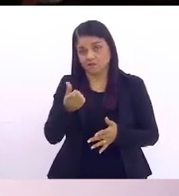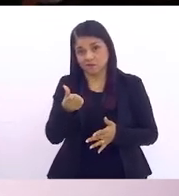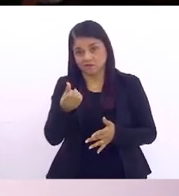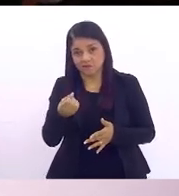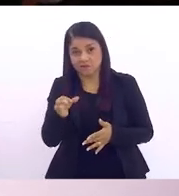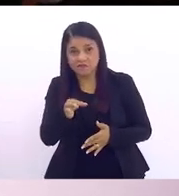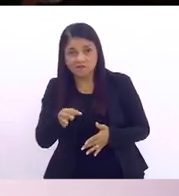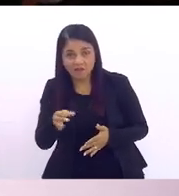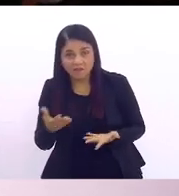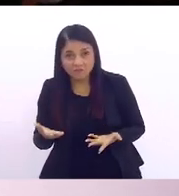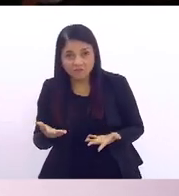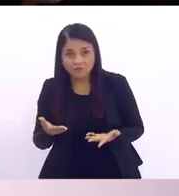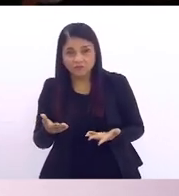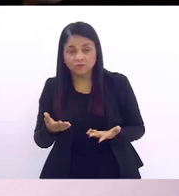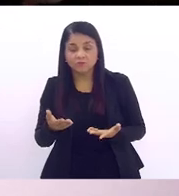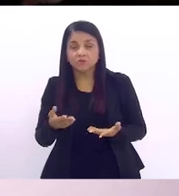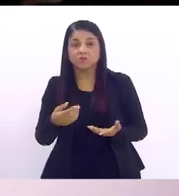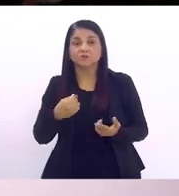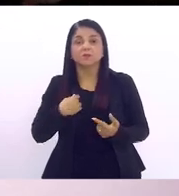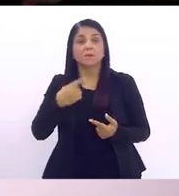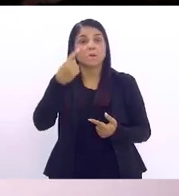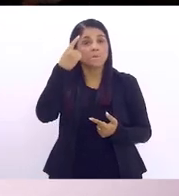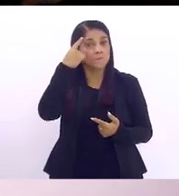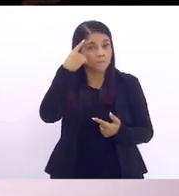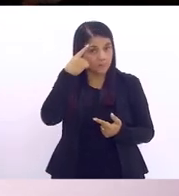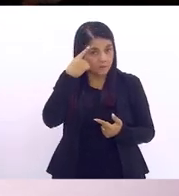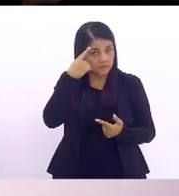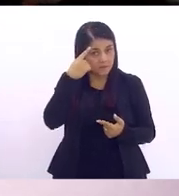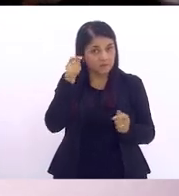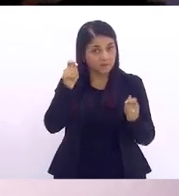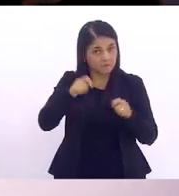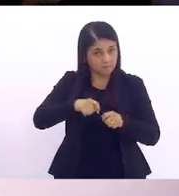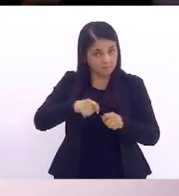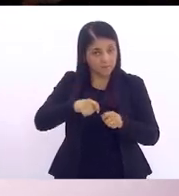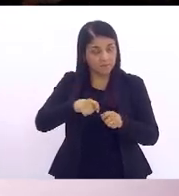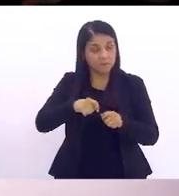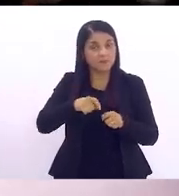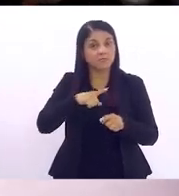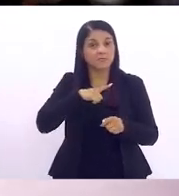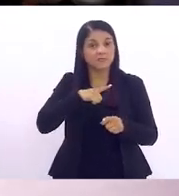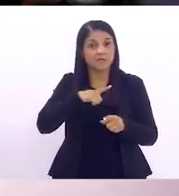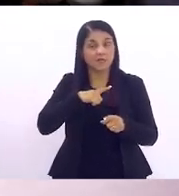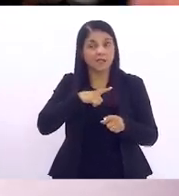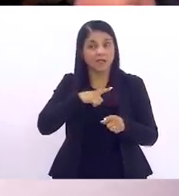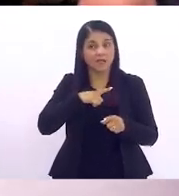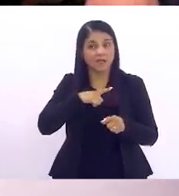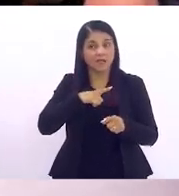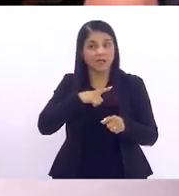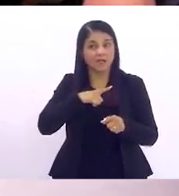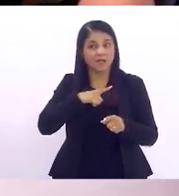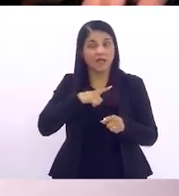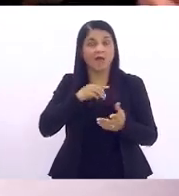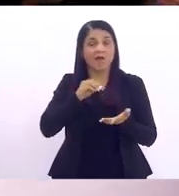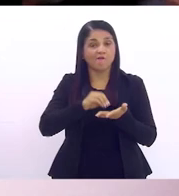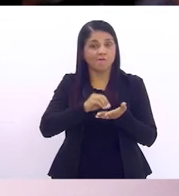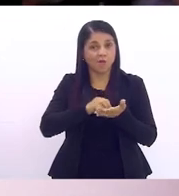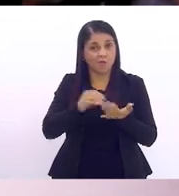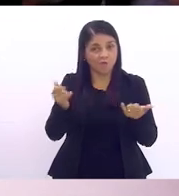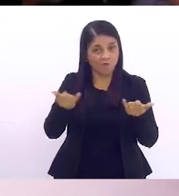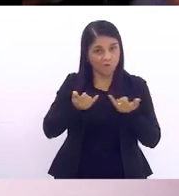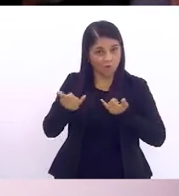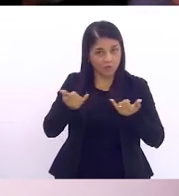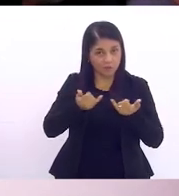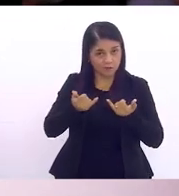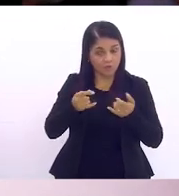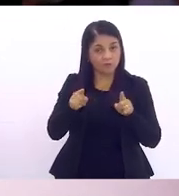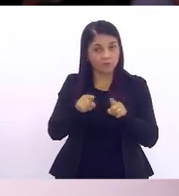4,60 E nós temos que considerar que nesse ponto ainda H além da falta de informação da falta de